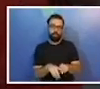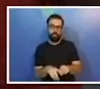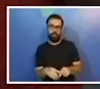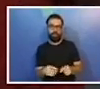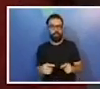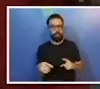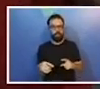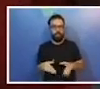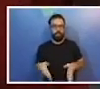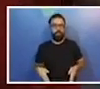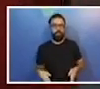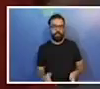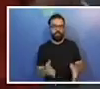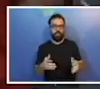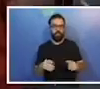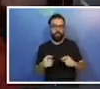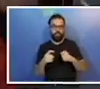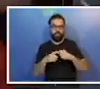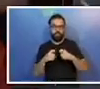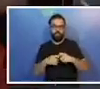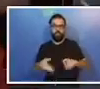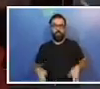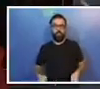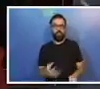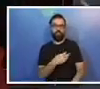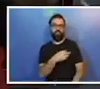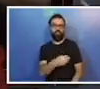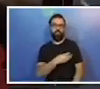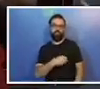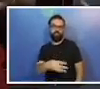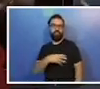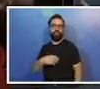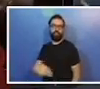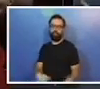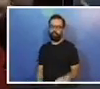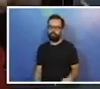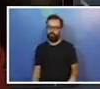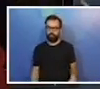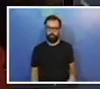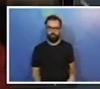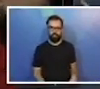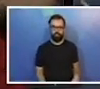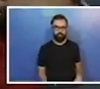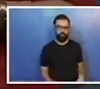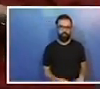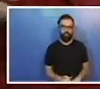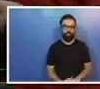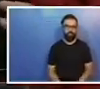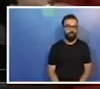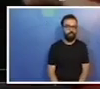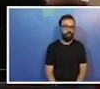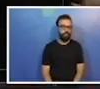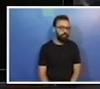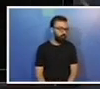uma região natural. Lembra que nós já estudamos? Onde o homem não pôs a mão, é o natural.